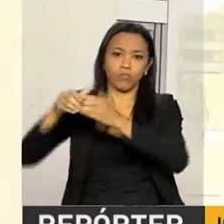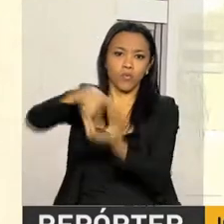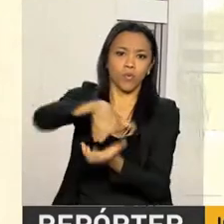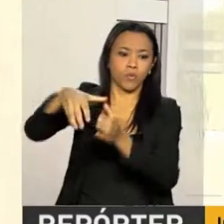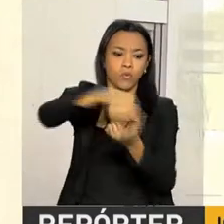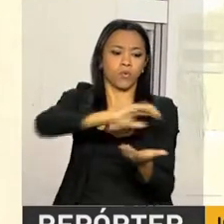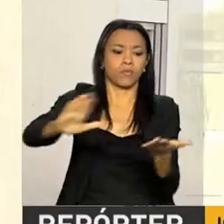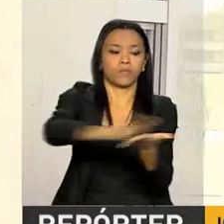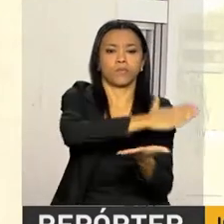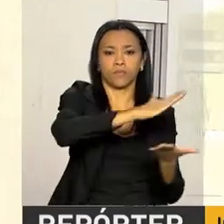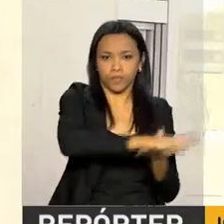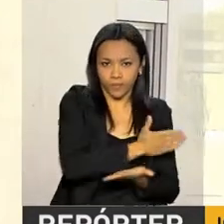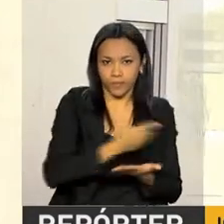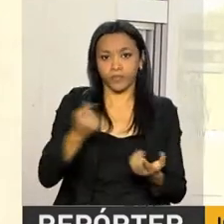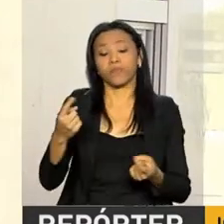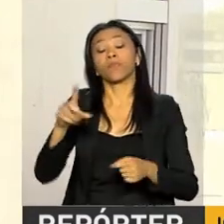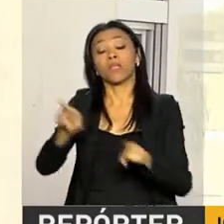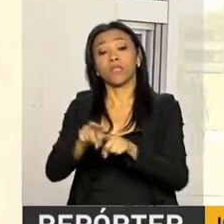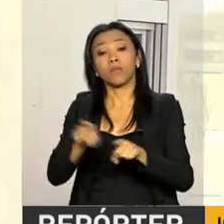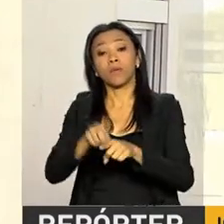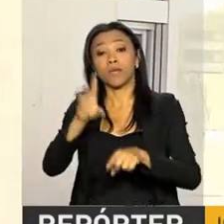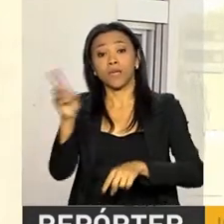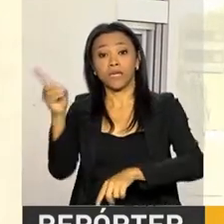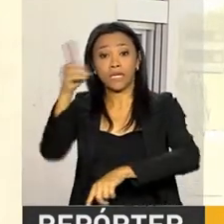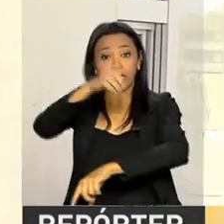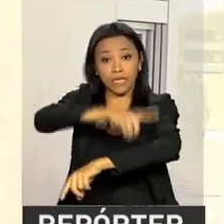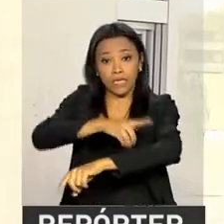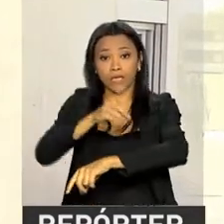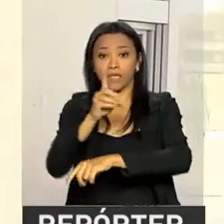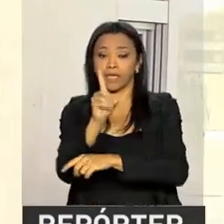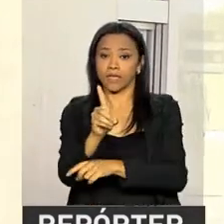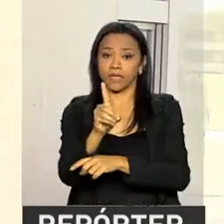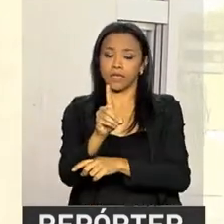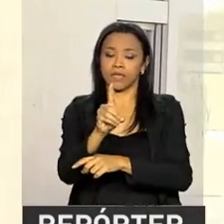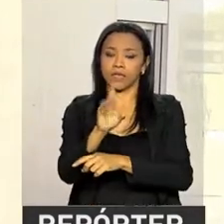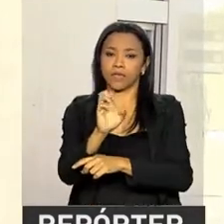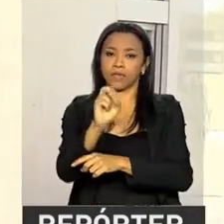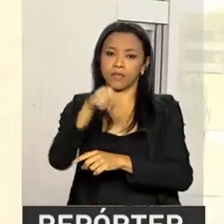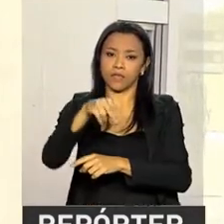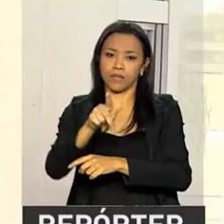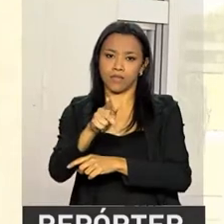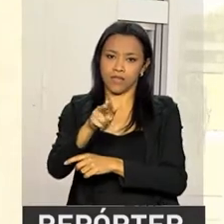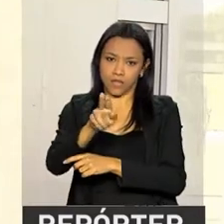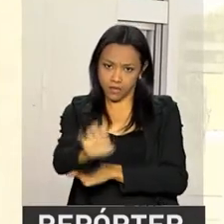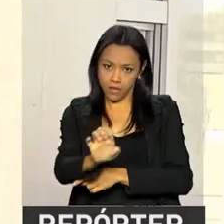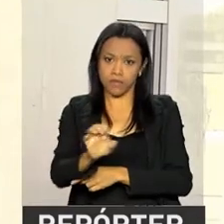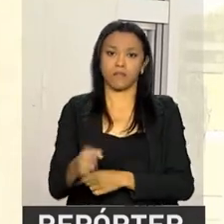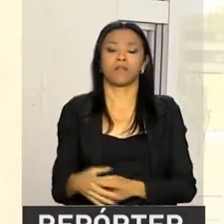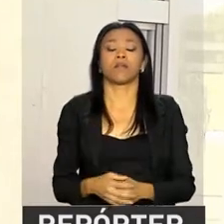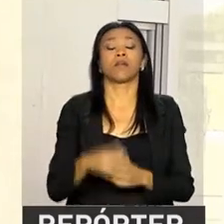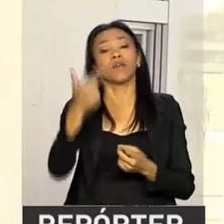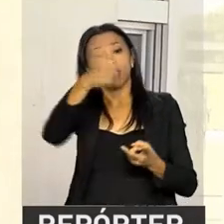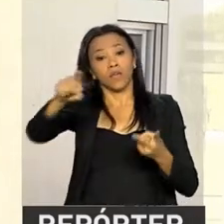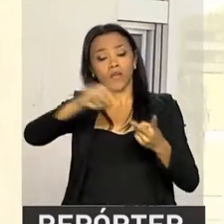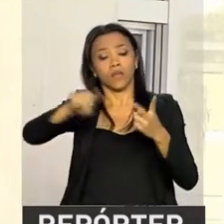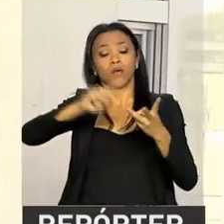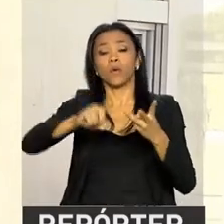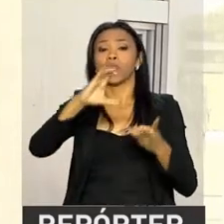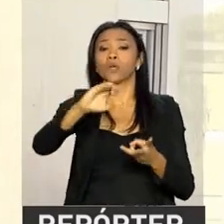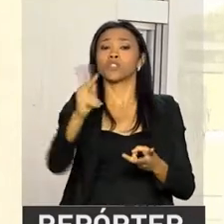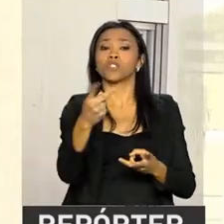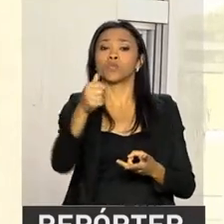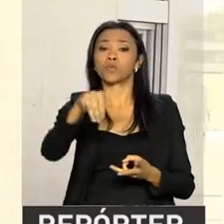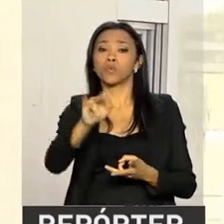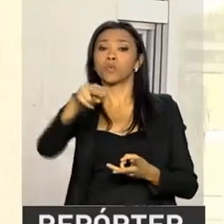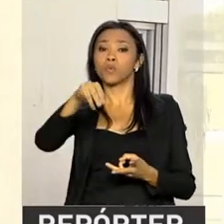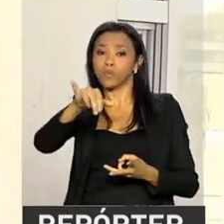não é? Por enfrentamento de dengue, Zika e chikungunya. Além disso, nós ainda conseguimos manter as